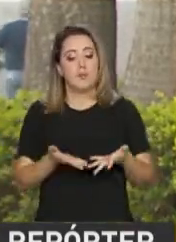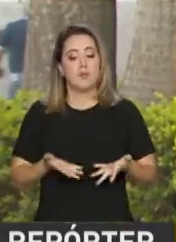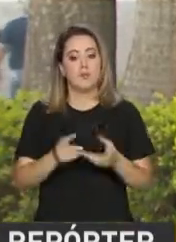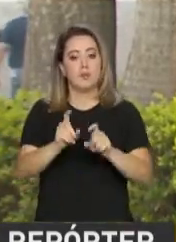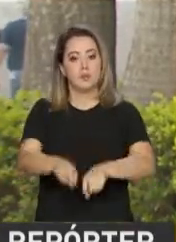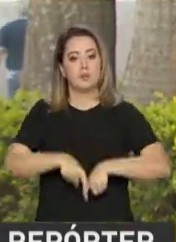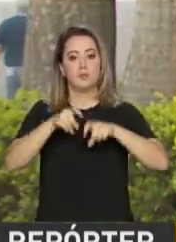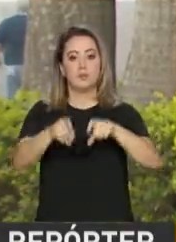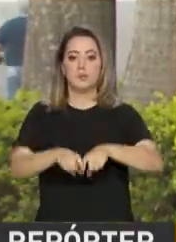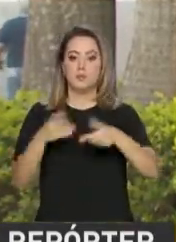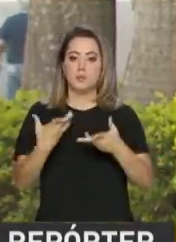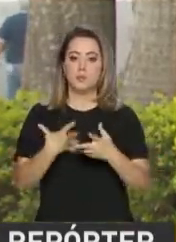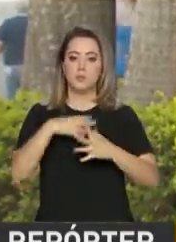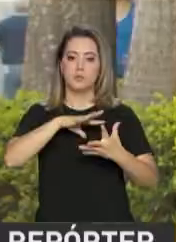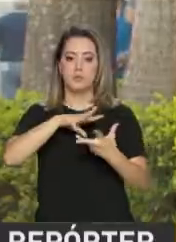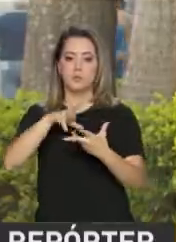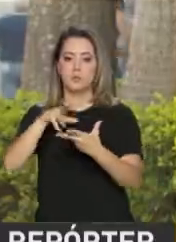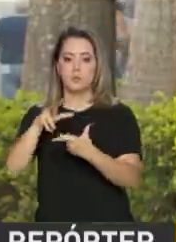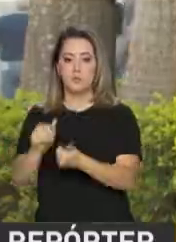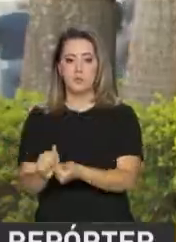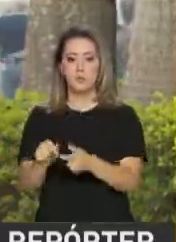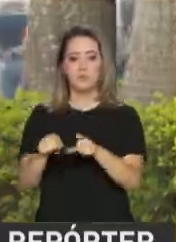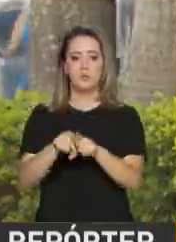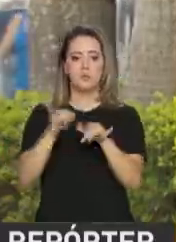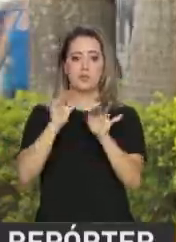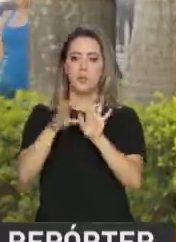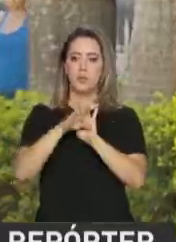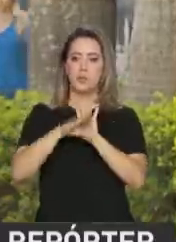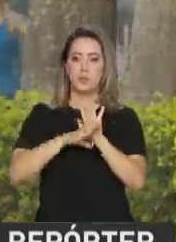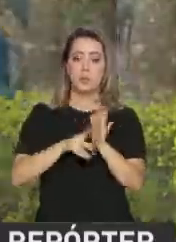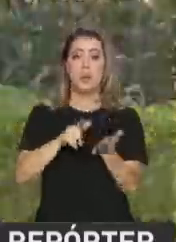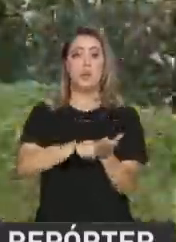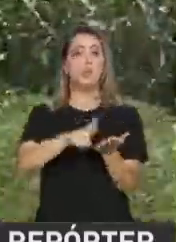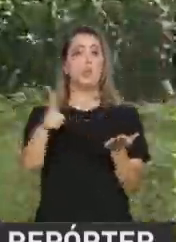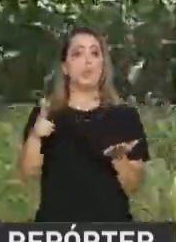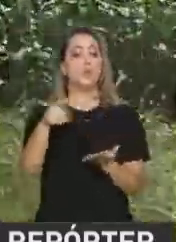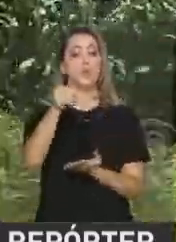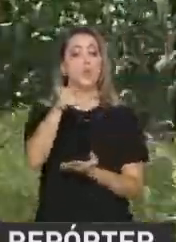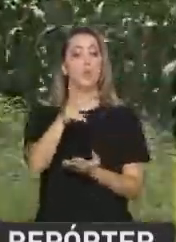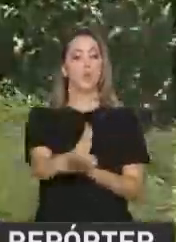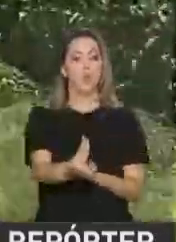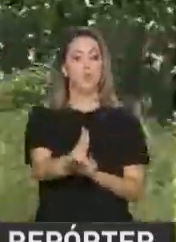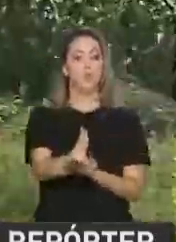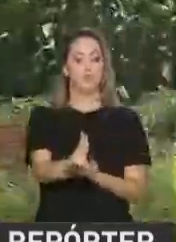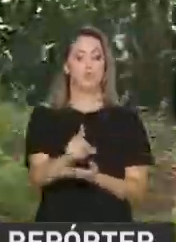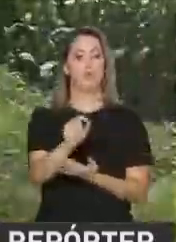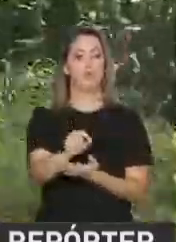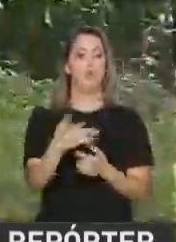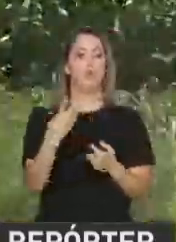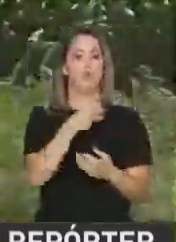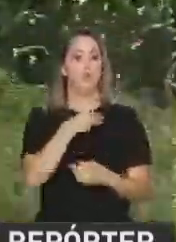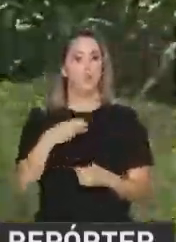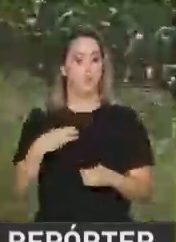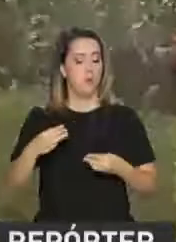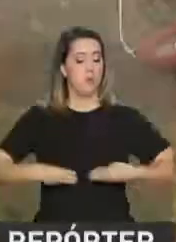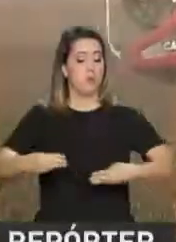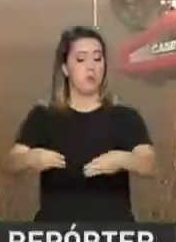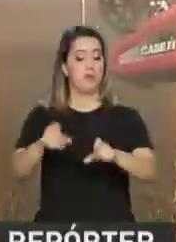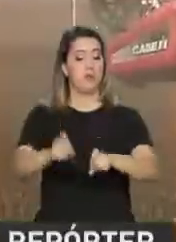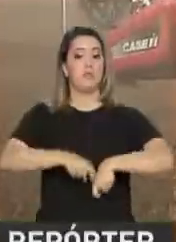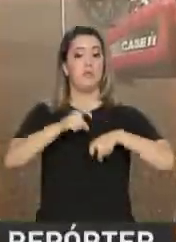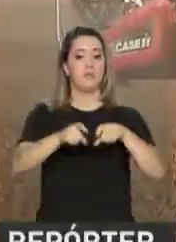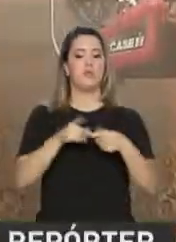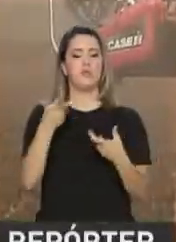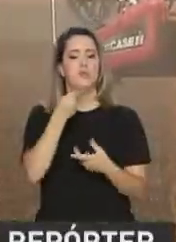no mercado externo a iniciativa foi publicada no diário oficial de acordo com o ministério da agricultura a estratégia é